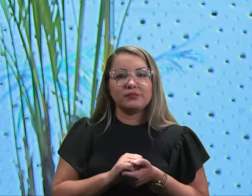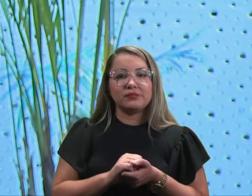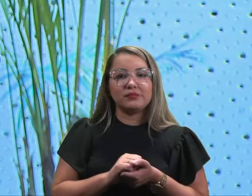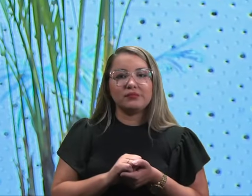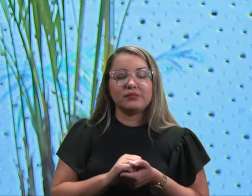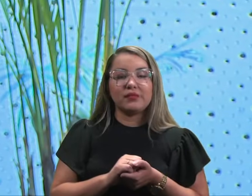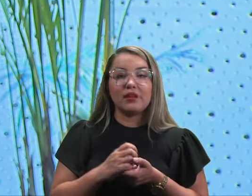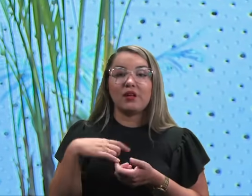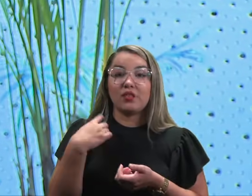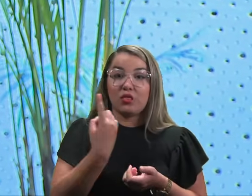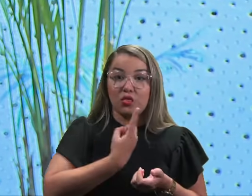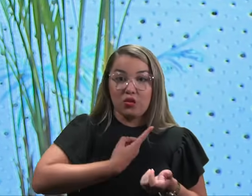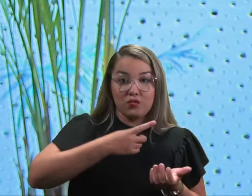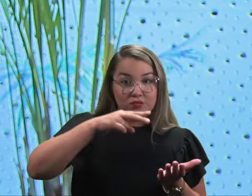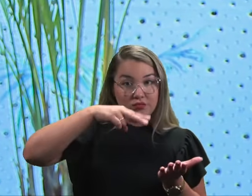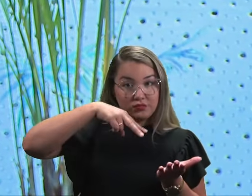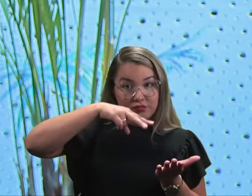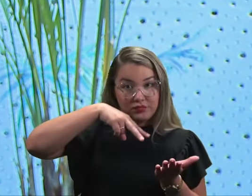e nós vamos ler